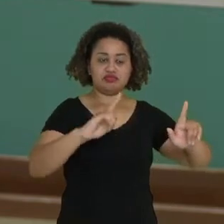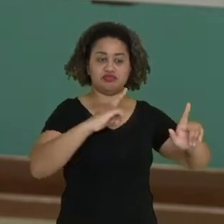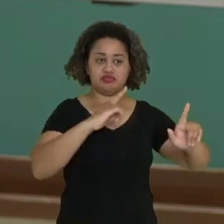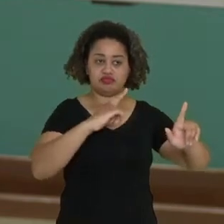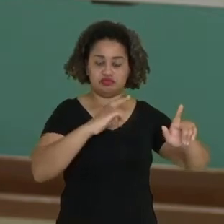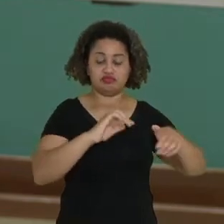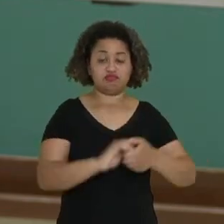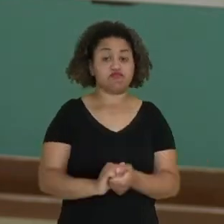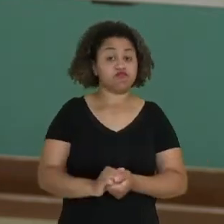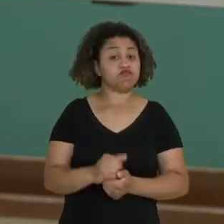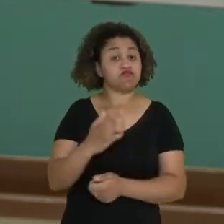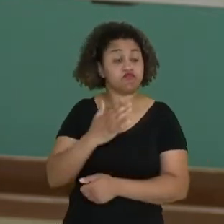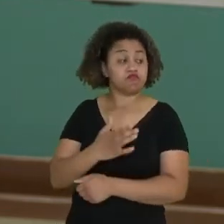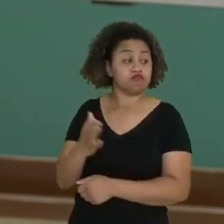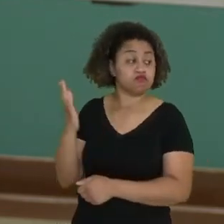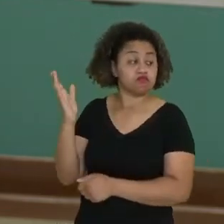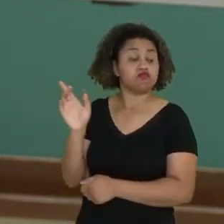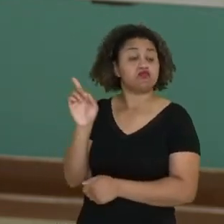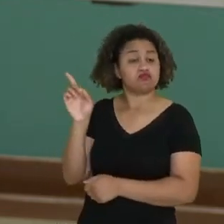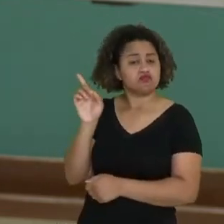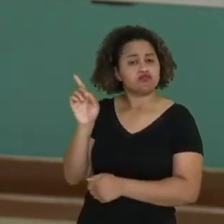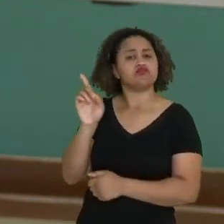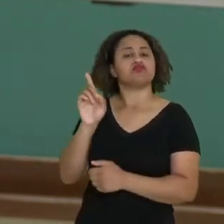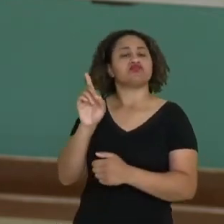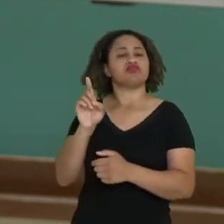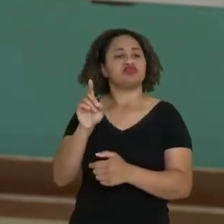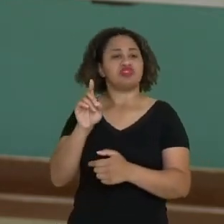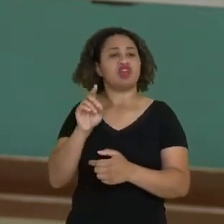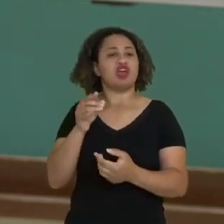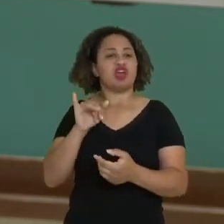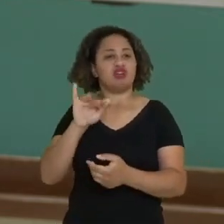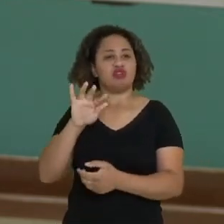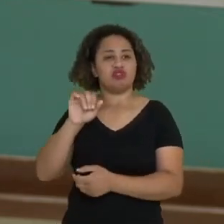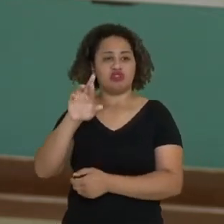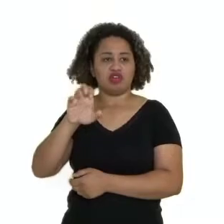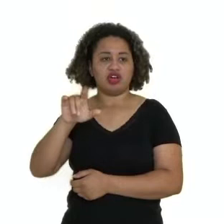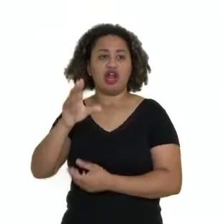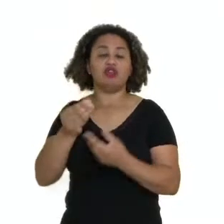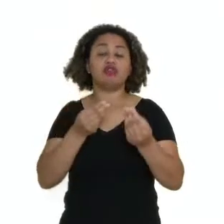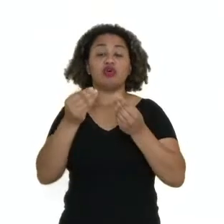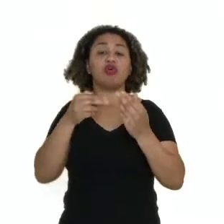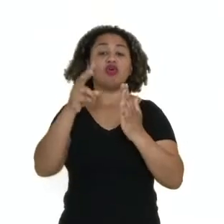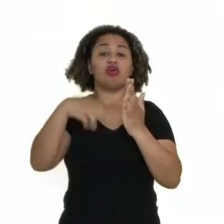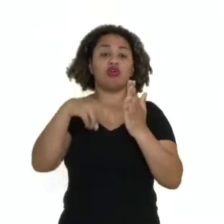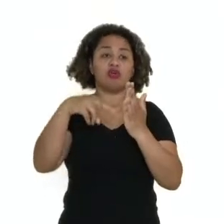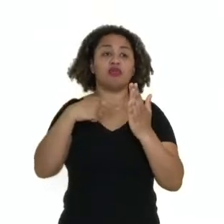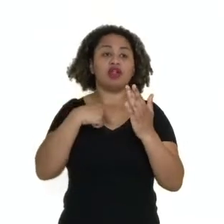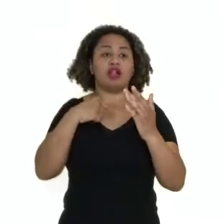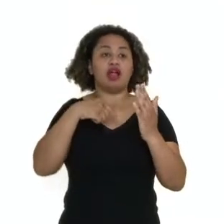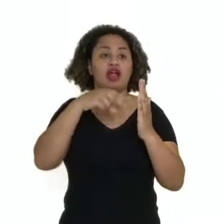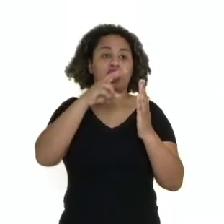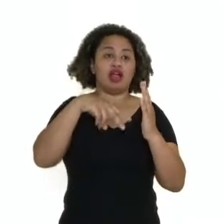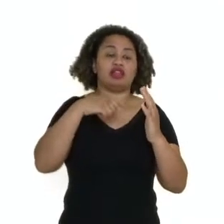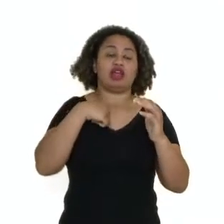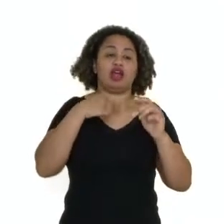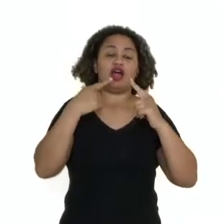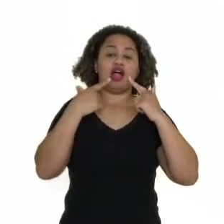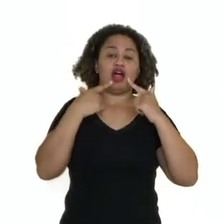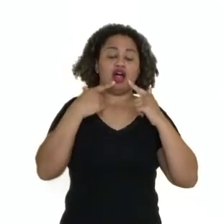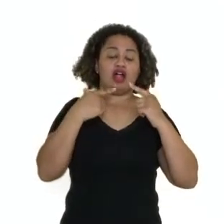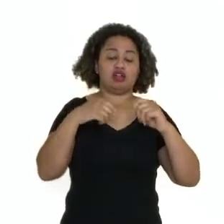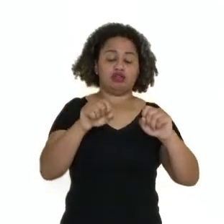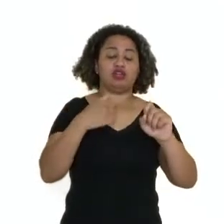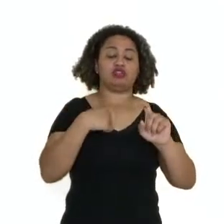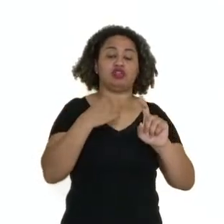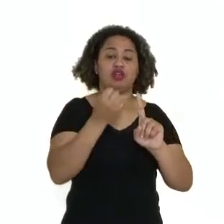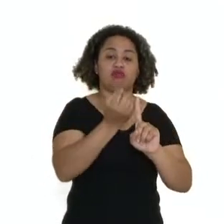Nesse infográfico, a leitura se dará de que maneira? Focando a relação entre a linguagem verbal e não